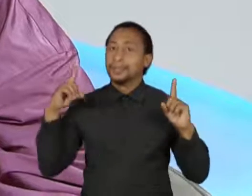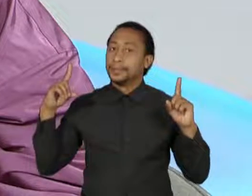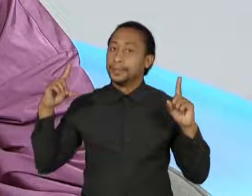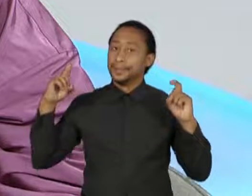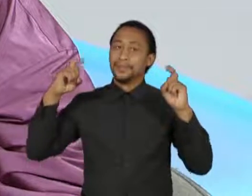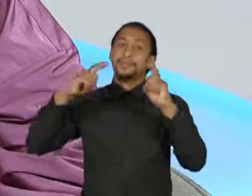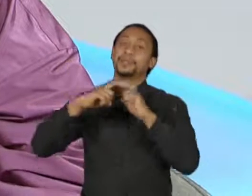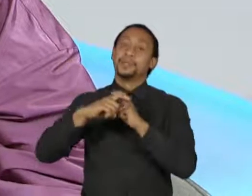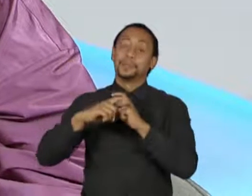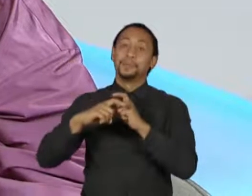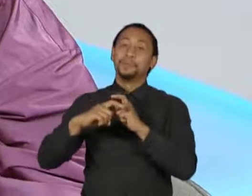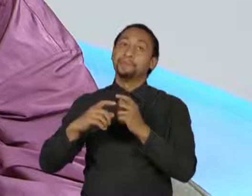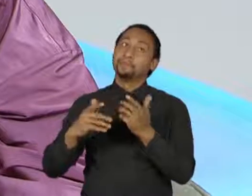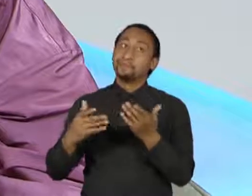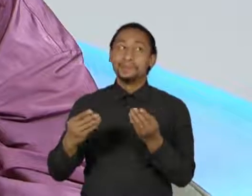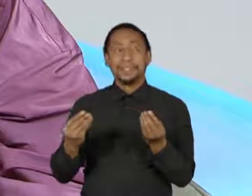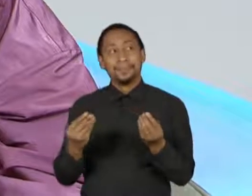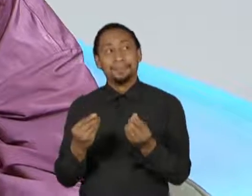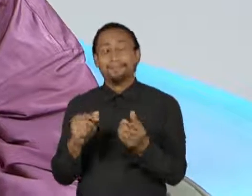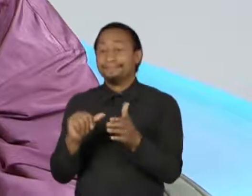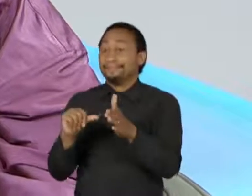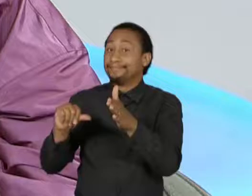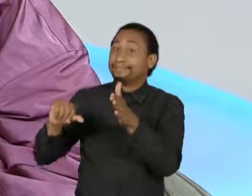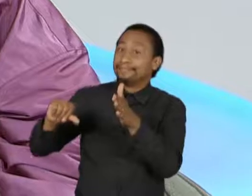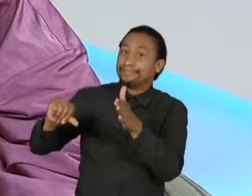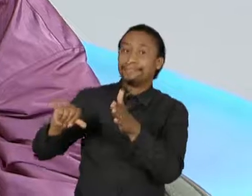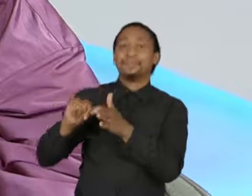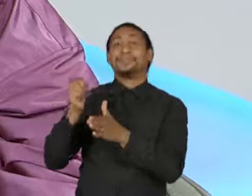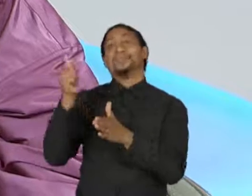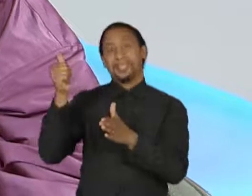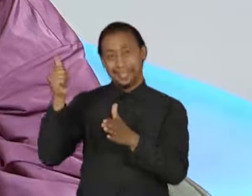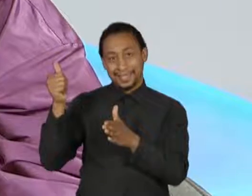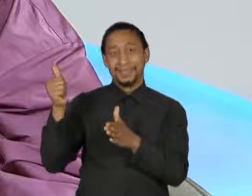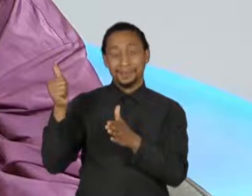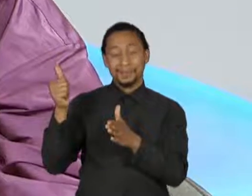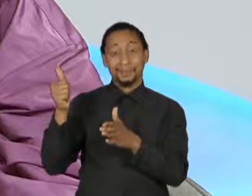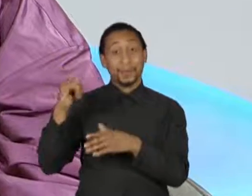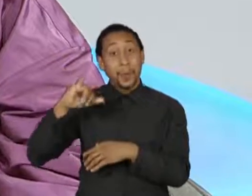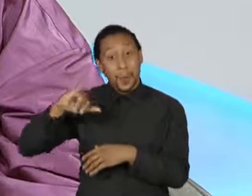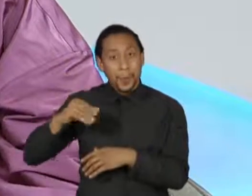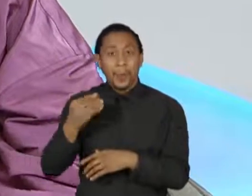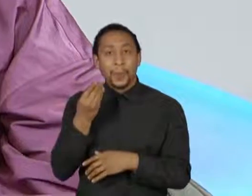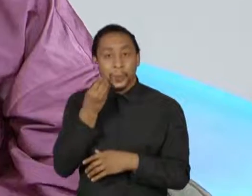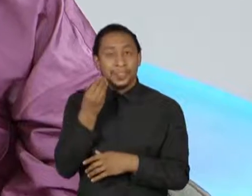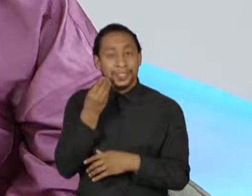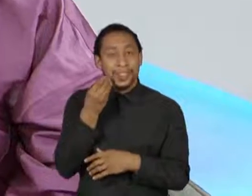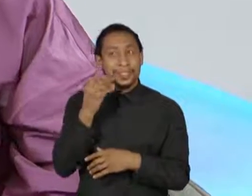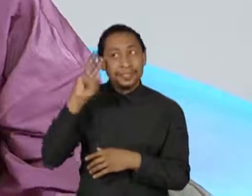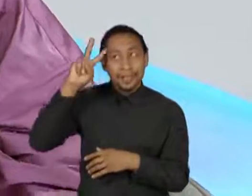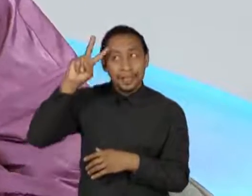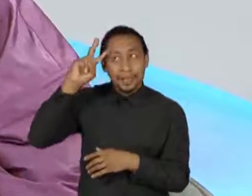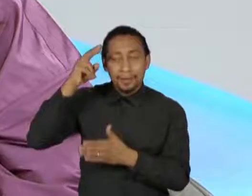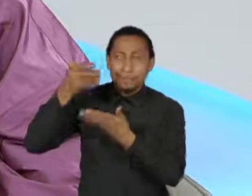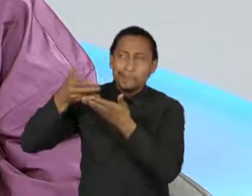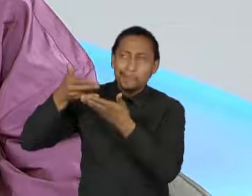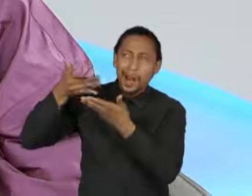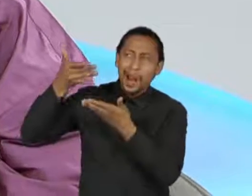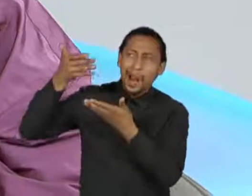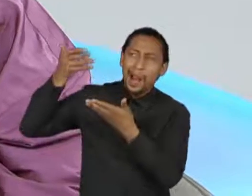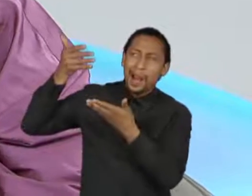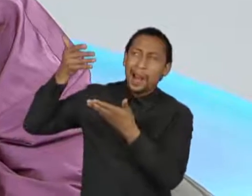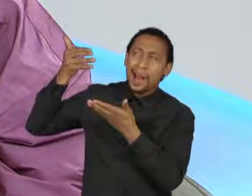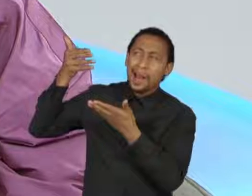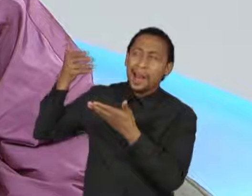pela primeira vez eu tive a oportunidade de fazer uma retrospectiva de todos os meus